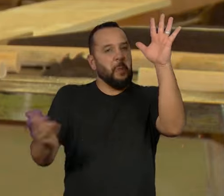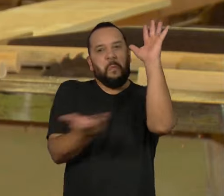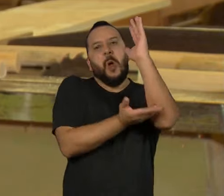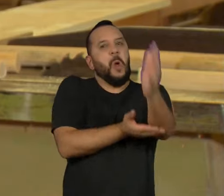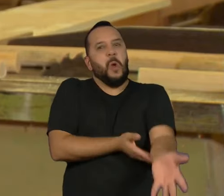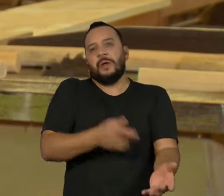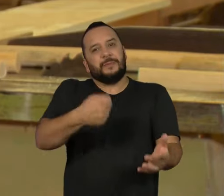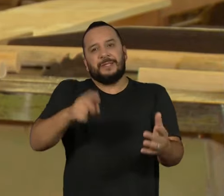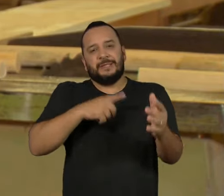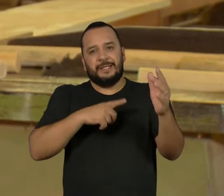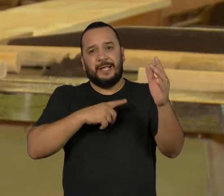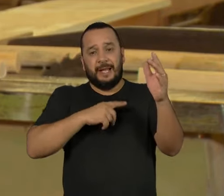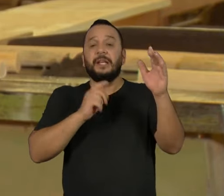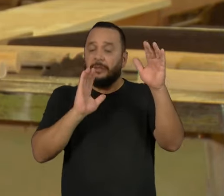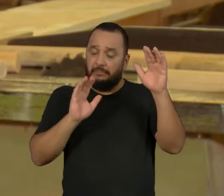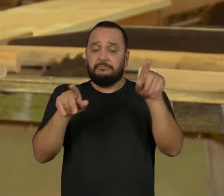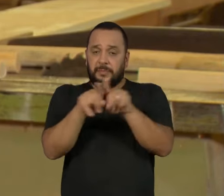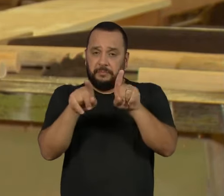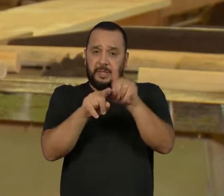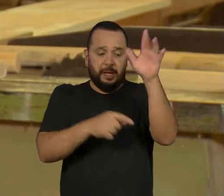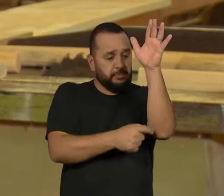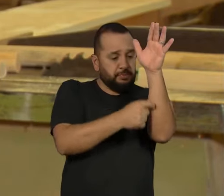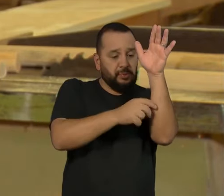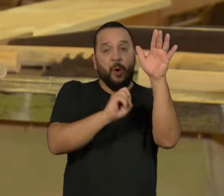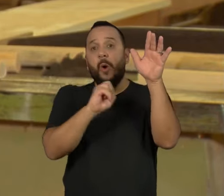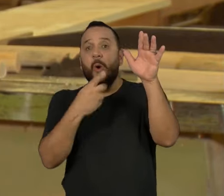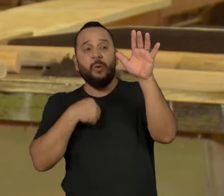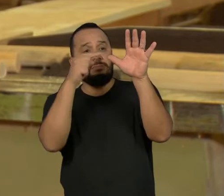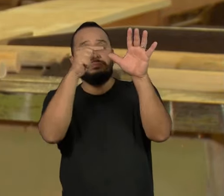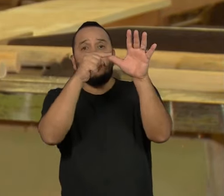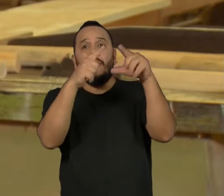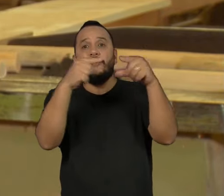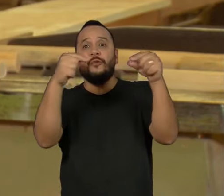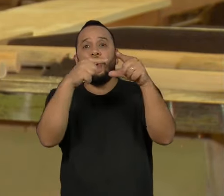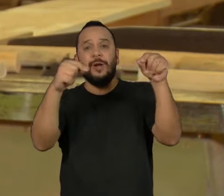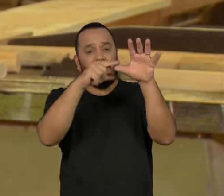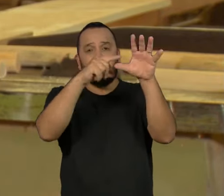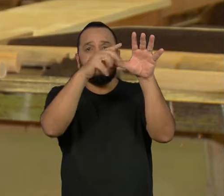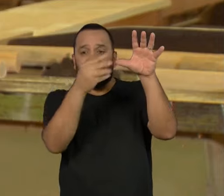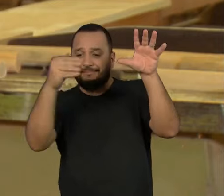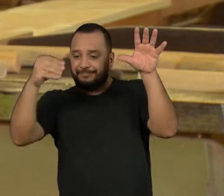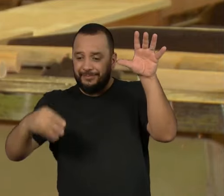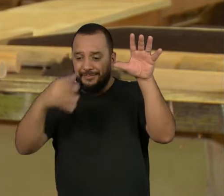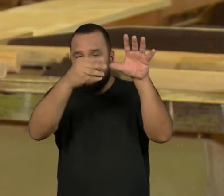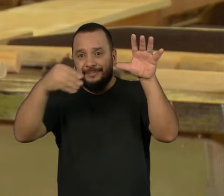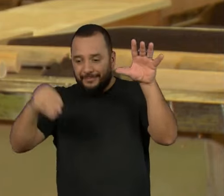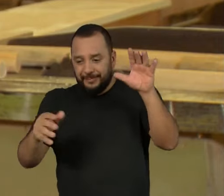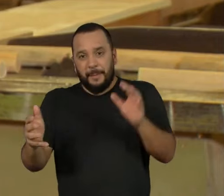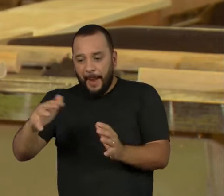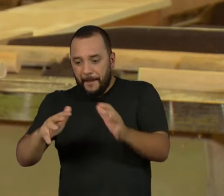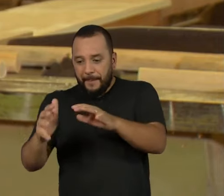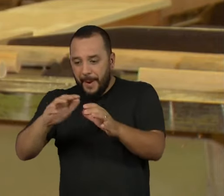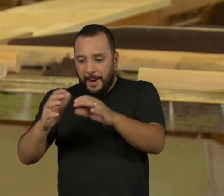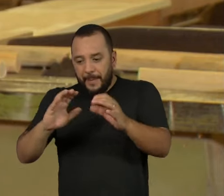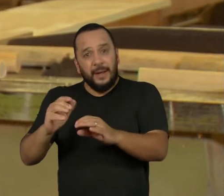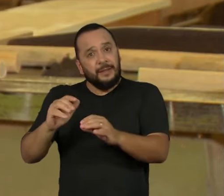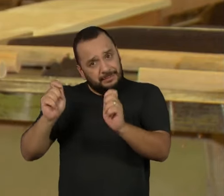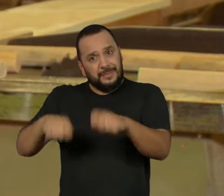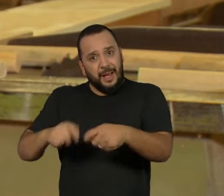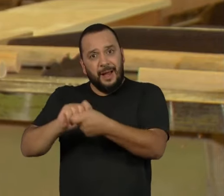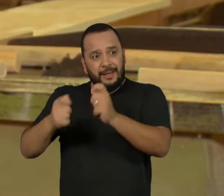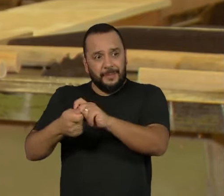para pegar ela. Você pode só colher as folhas, né? E então isso tem muito a ver com o fato